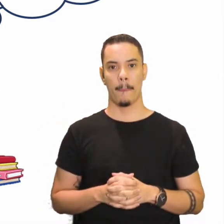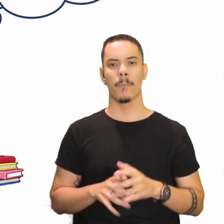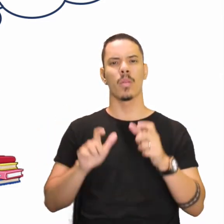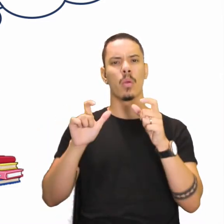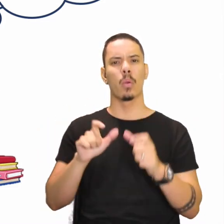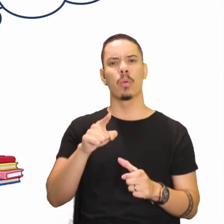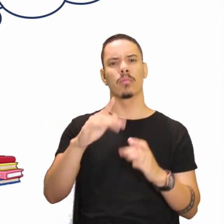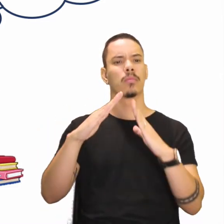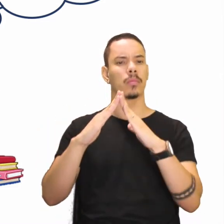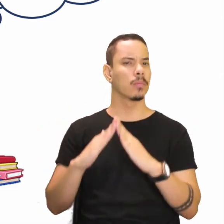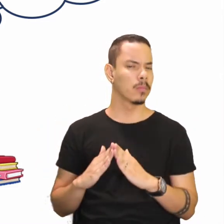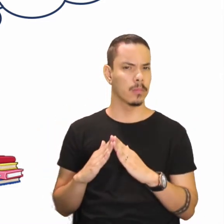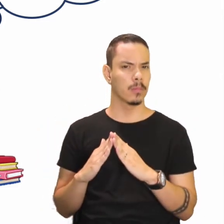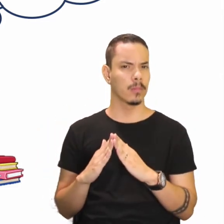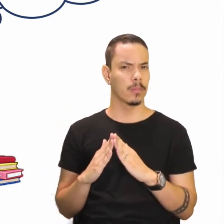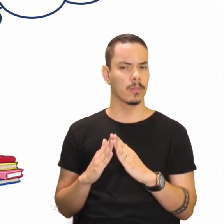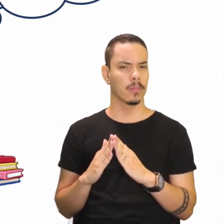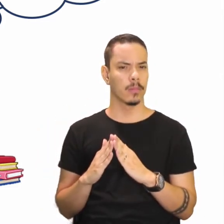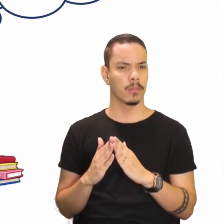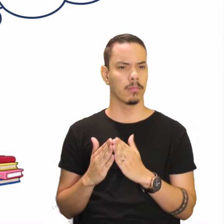Onde você mora?